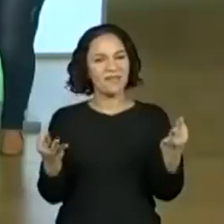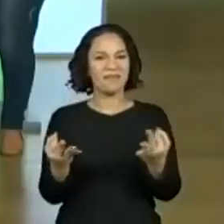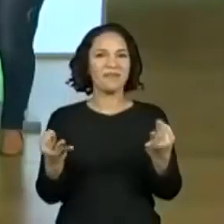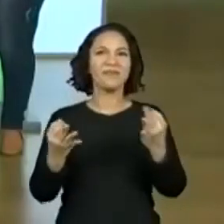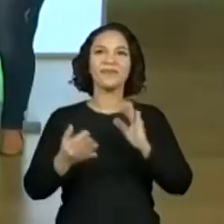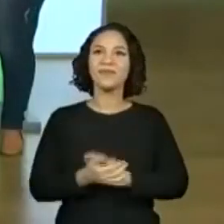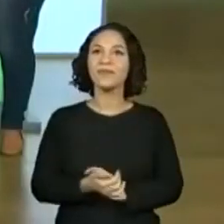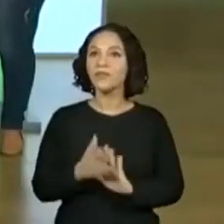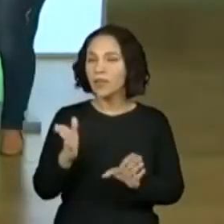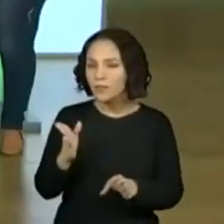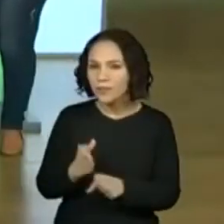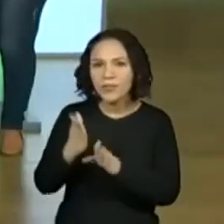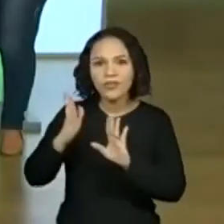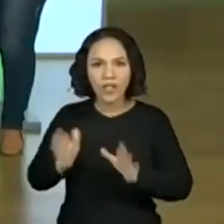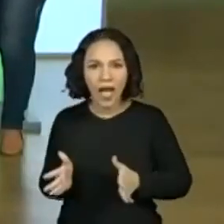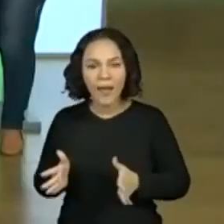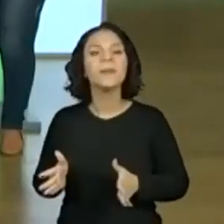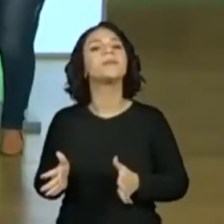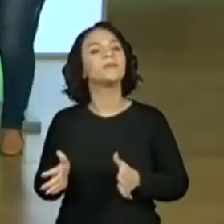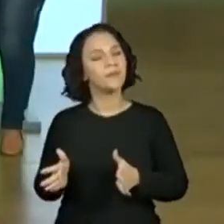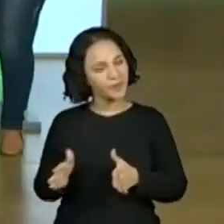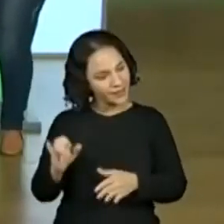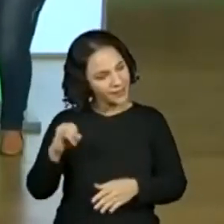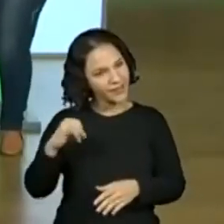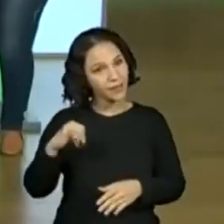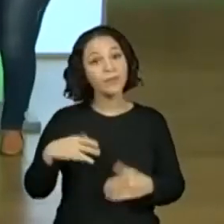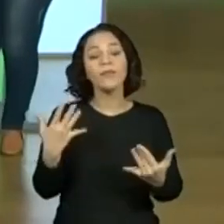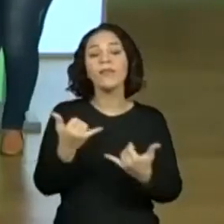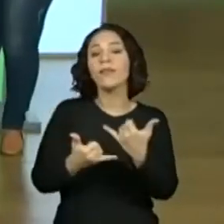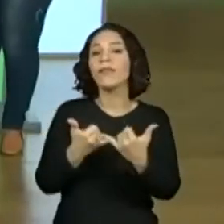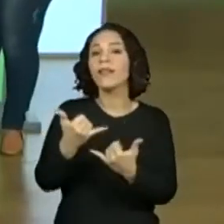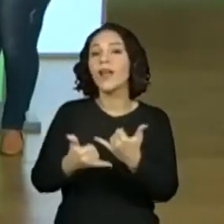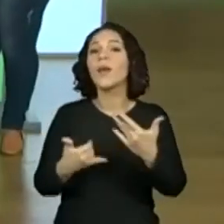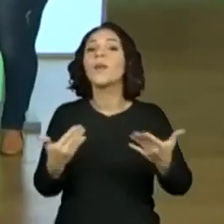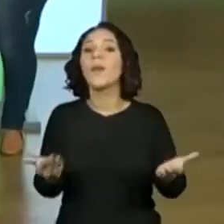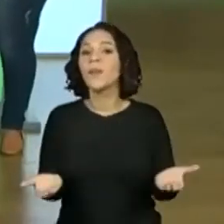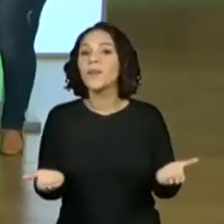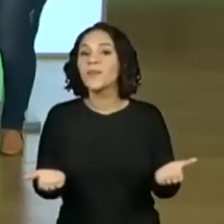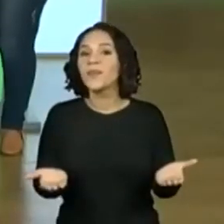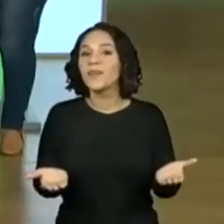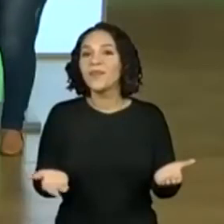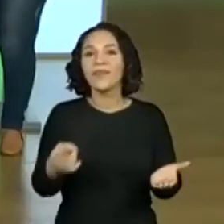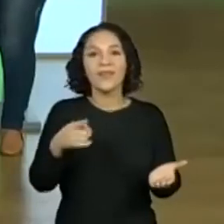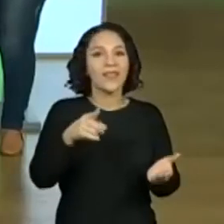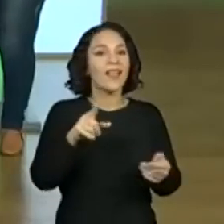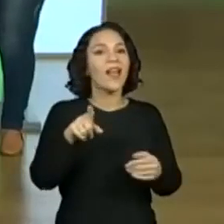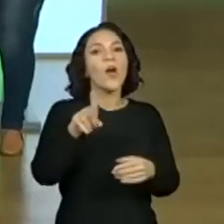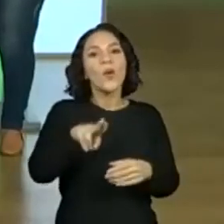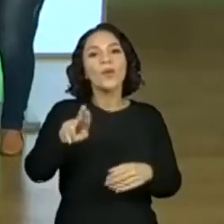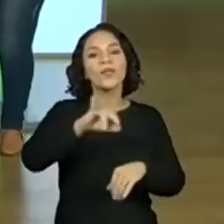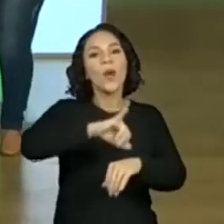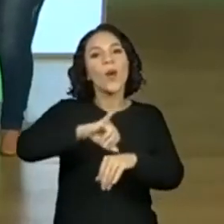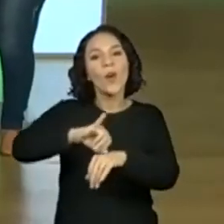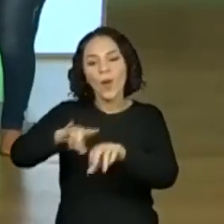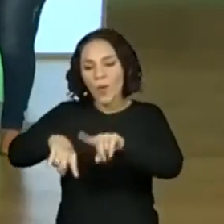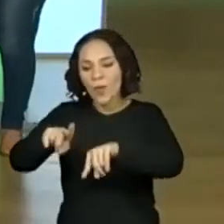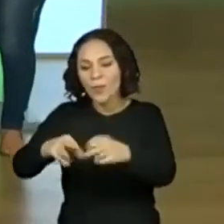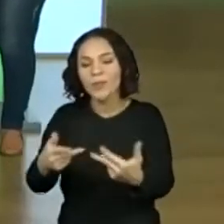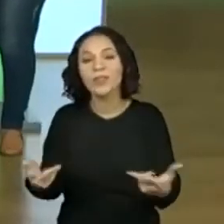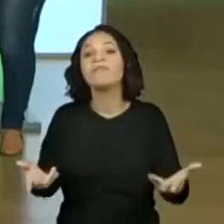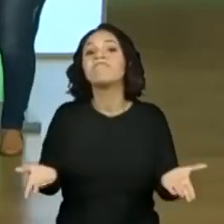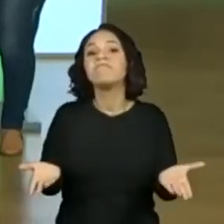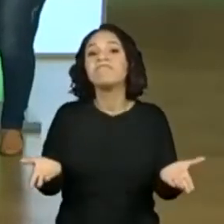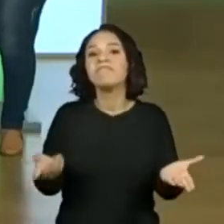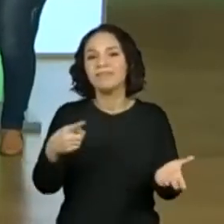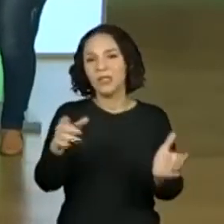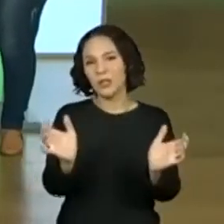Perfeito. Já descobriram, Pro? Já descobriram? Sim. Qual é a brincadeira que faz uso desse objeto? Toda a turminha do primeiro ano do